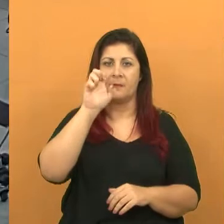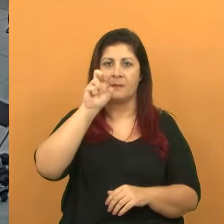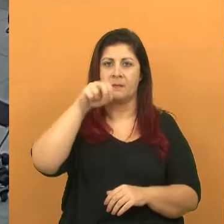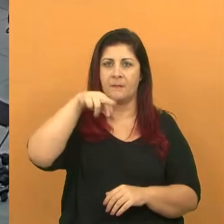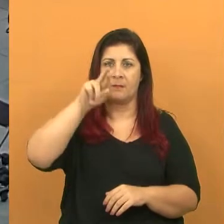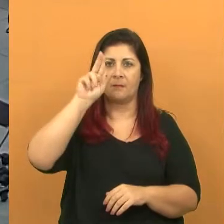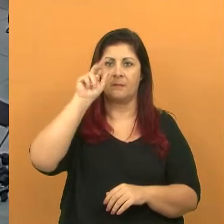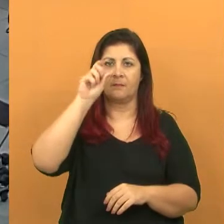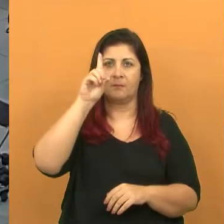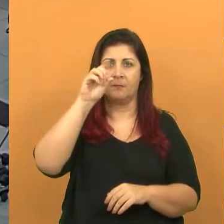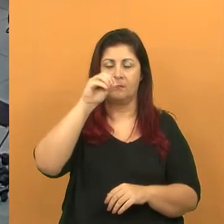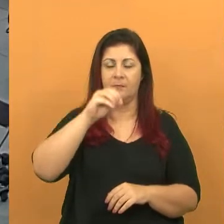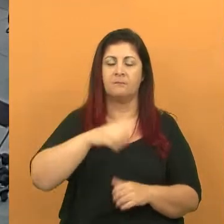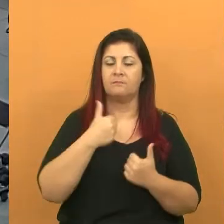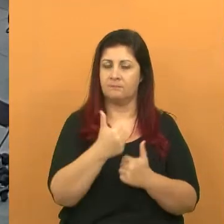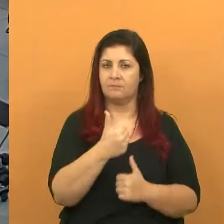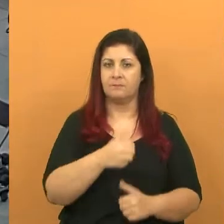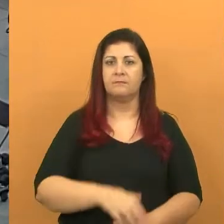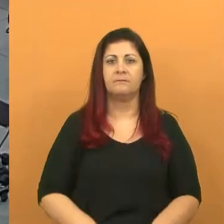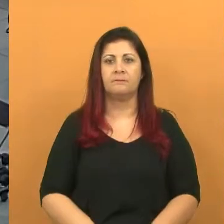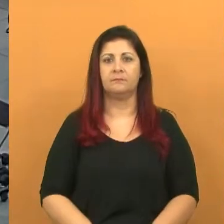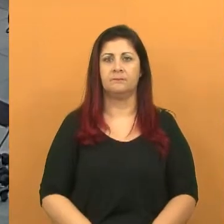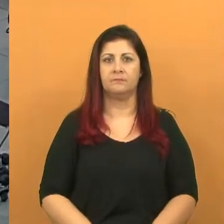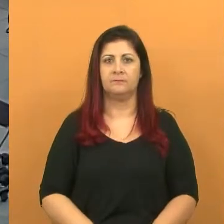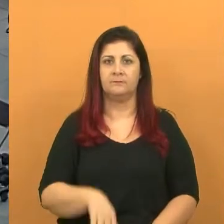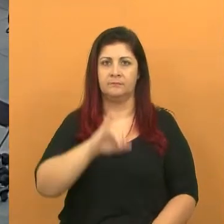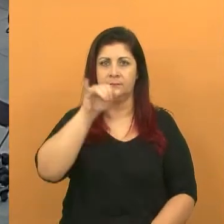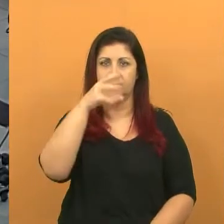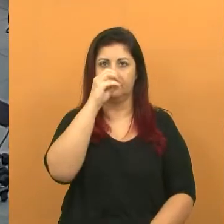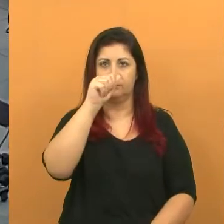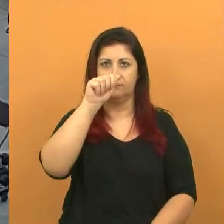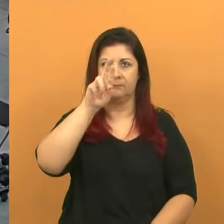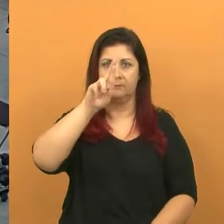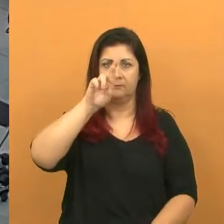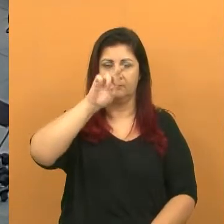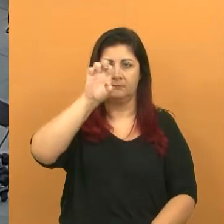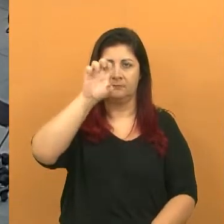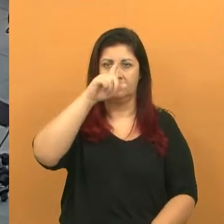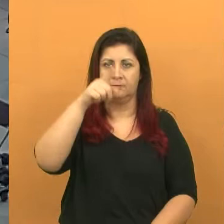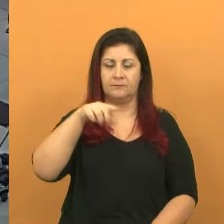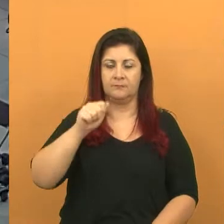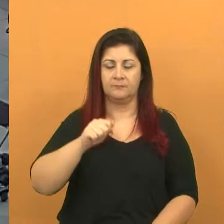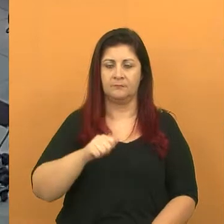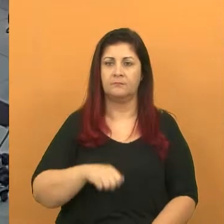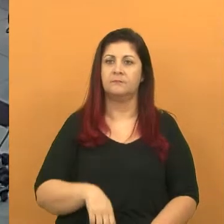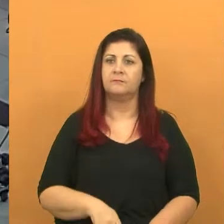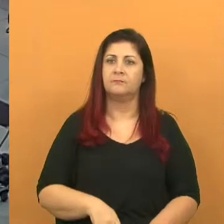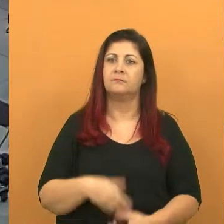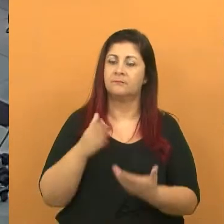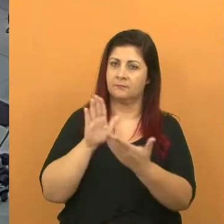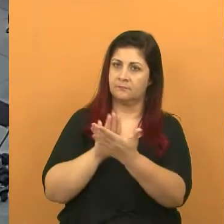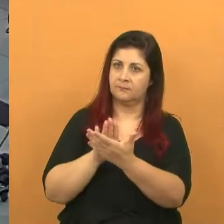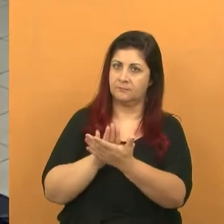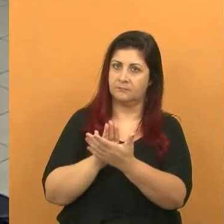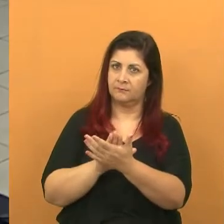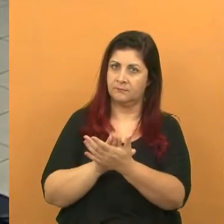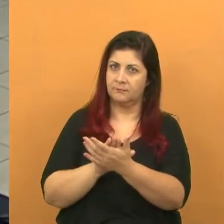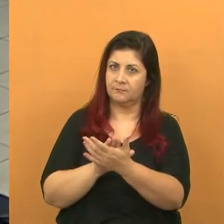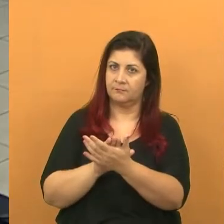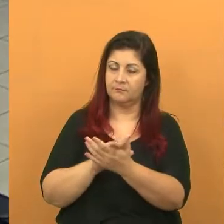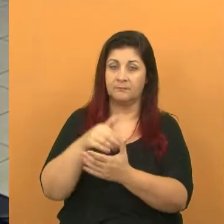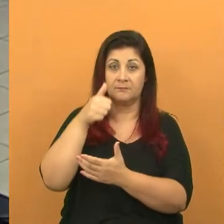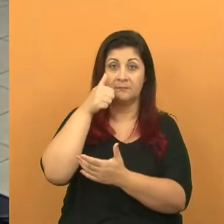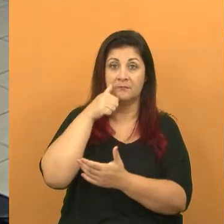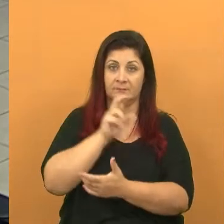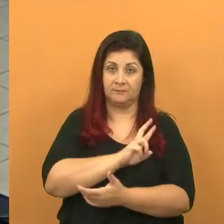Ótica Original? Favorável. Como vota vereador Juarez Araújo? Quero parabenizar aqui a autora do projeto,